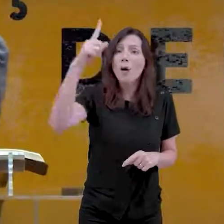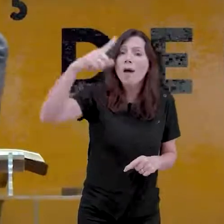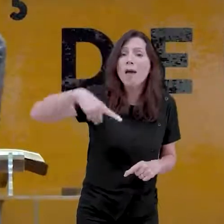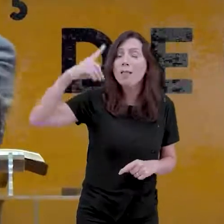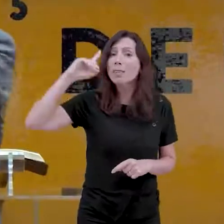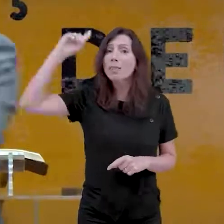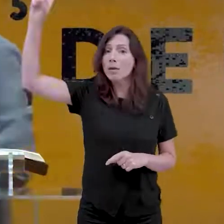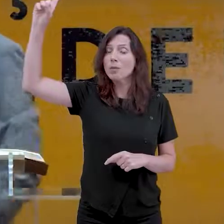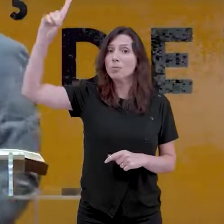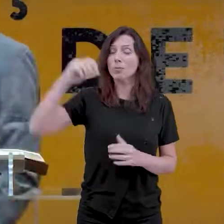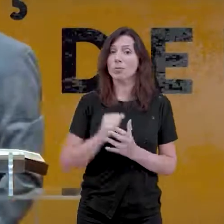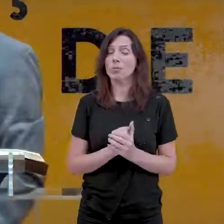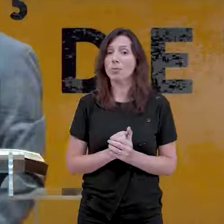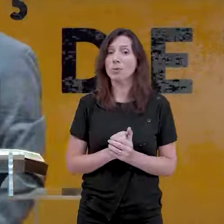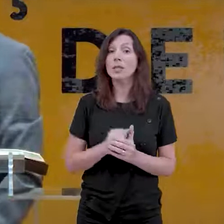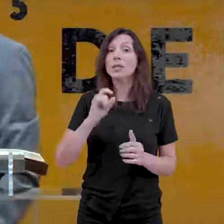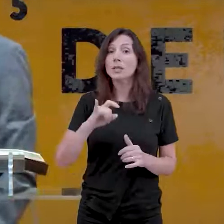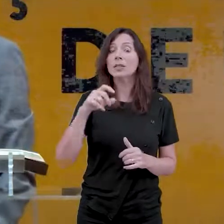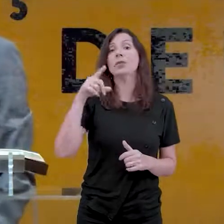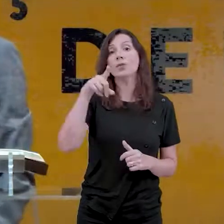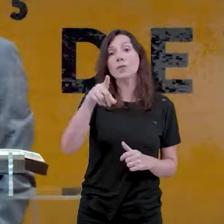de fato bem-aventurado e feliz.